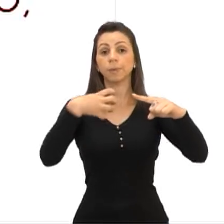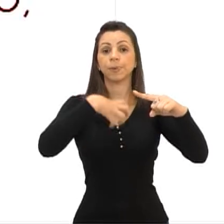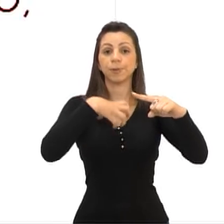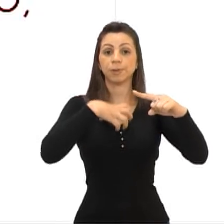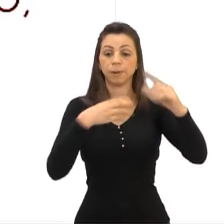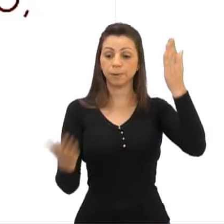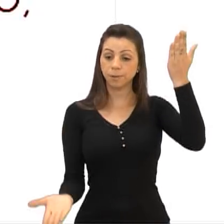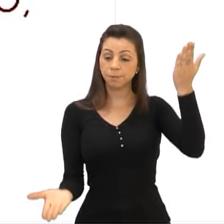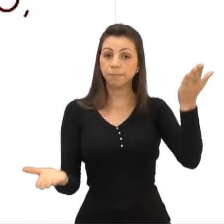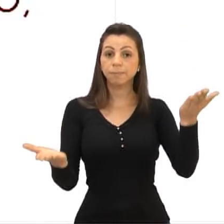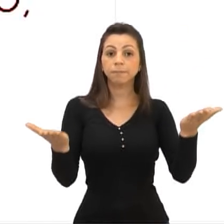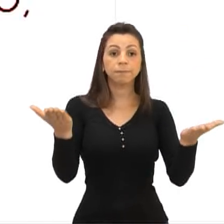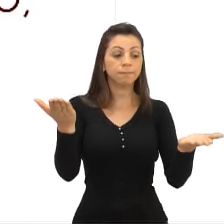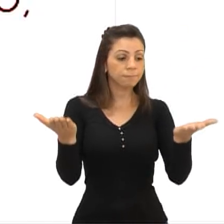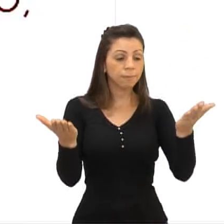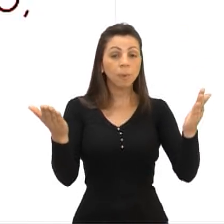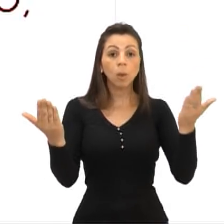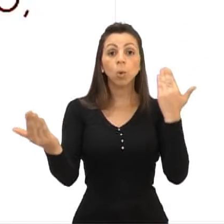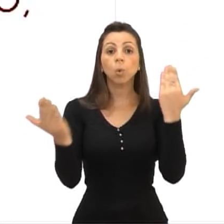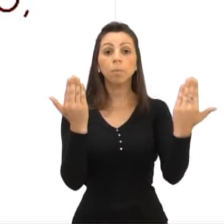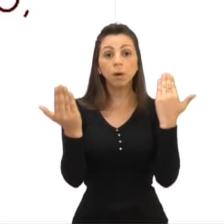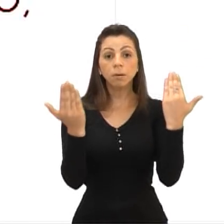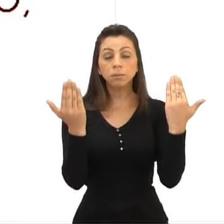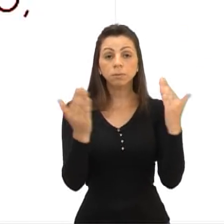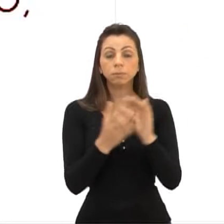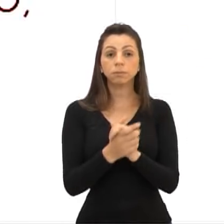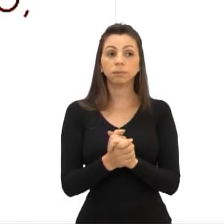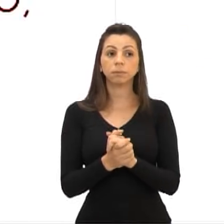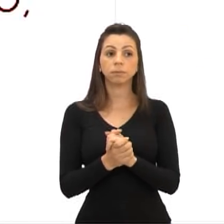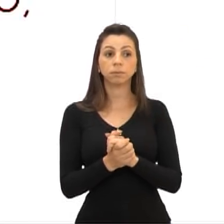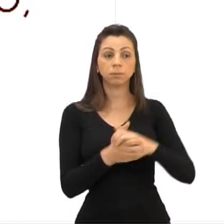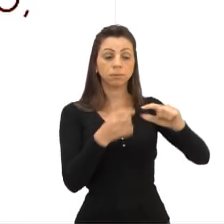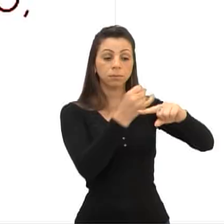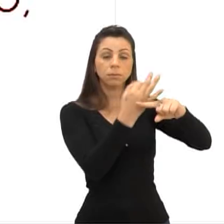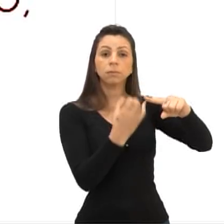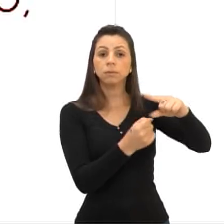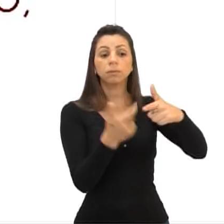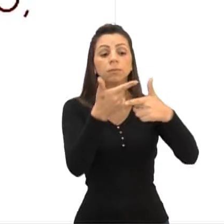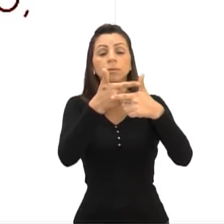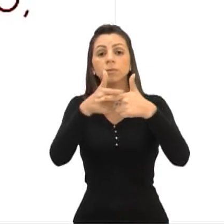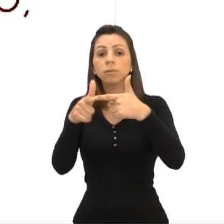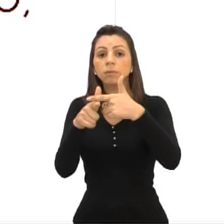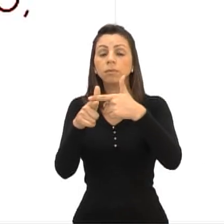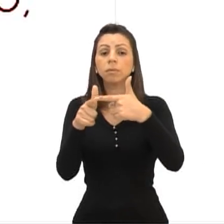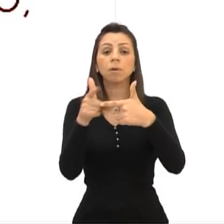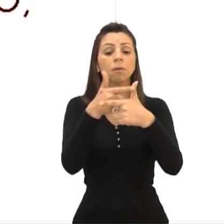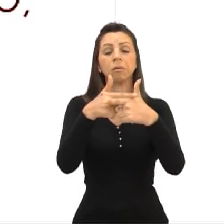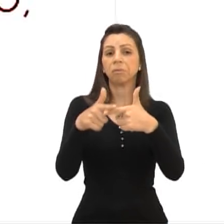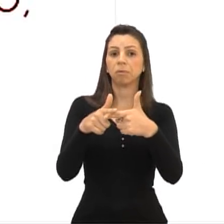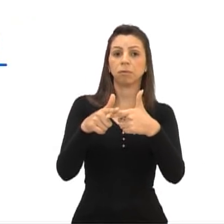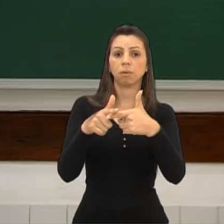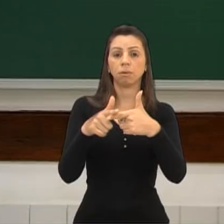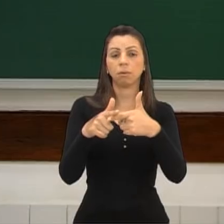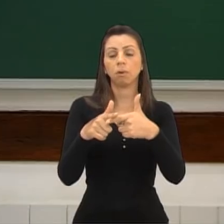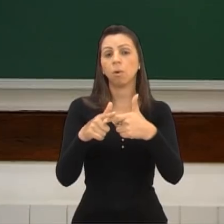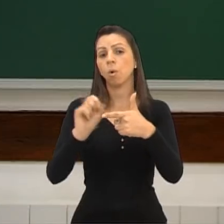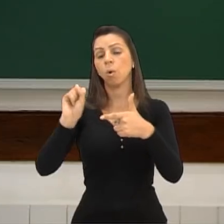duas grandezas. Razão, ela é o mesmo que uma divisão de um quociente ou de uma fração.